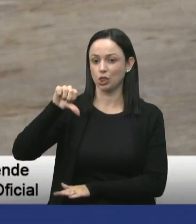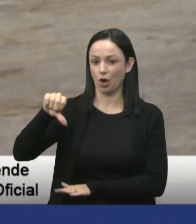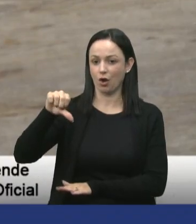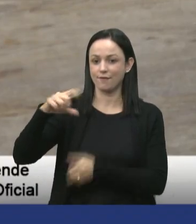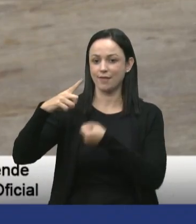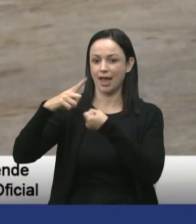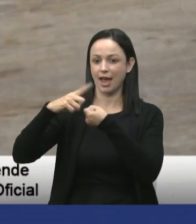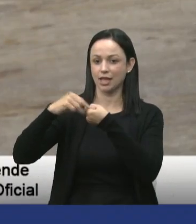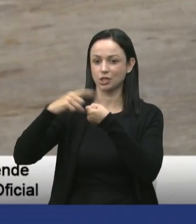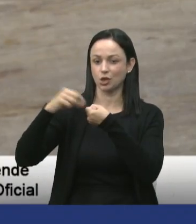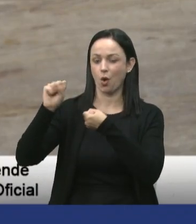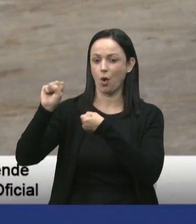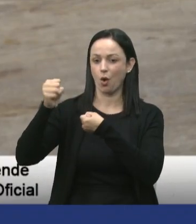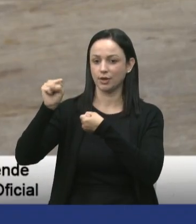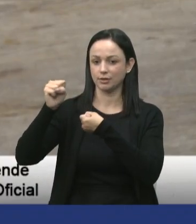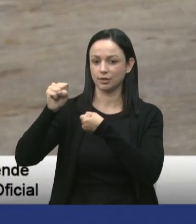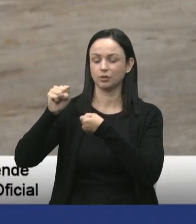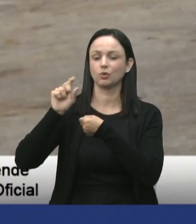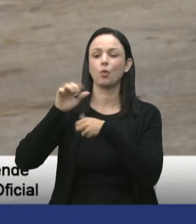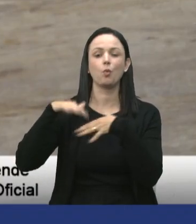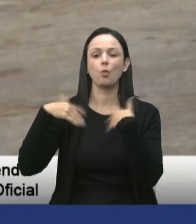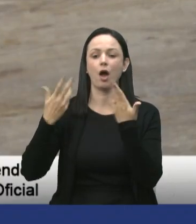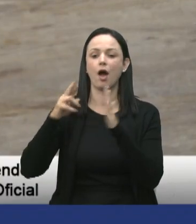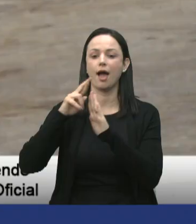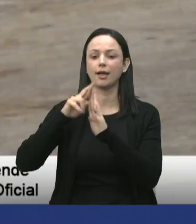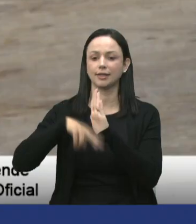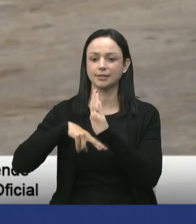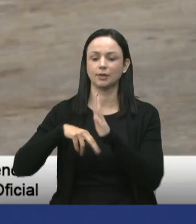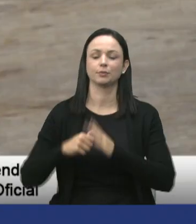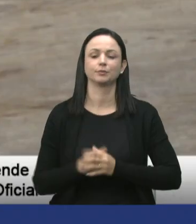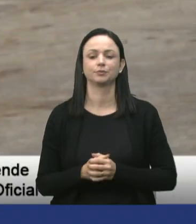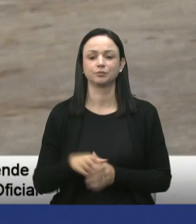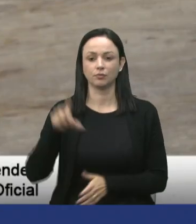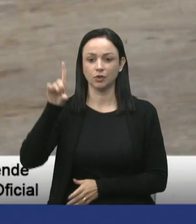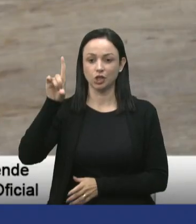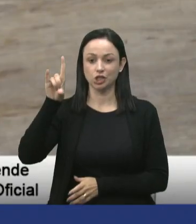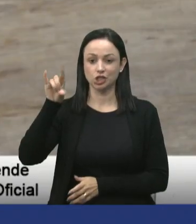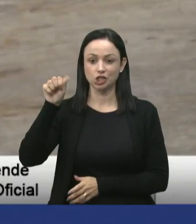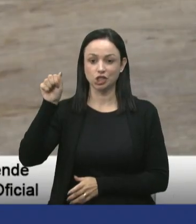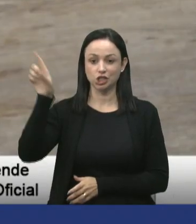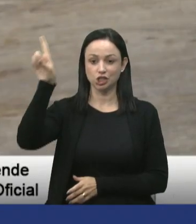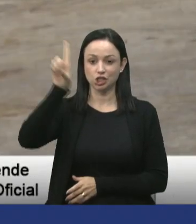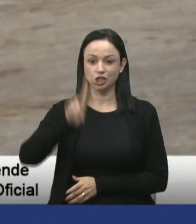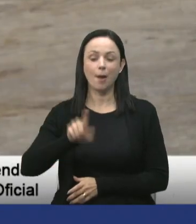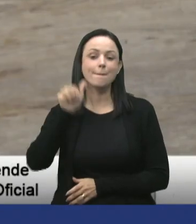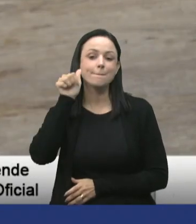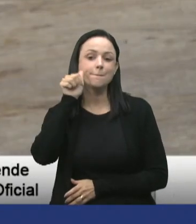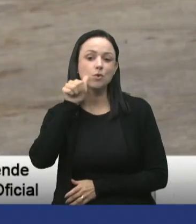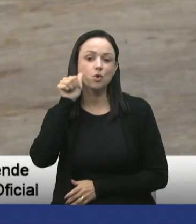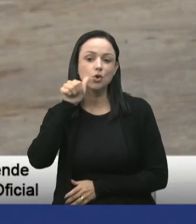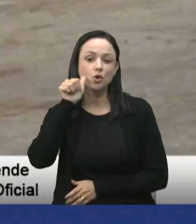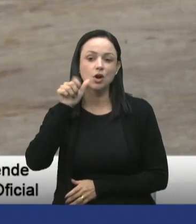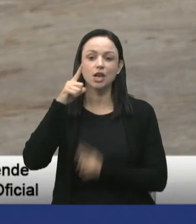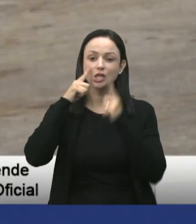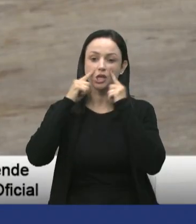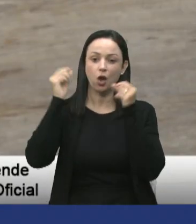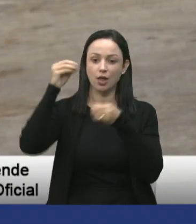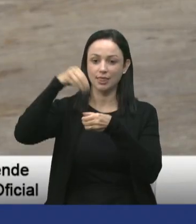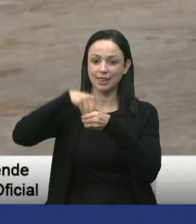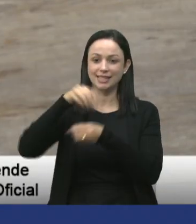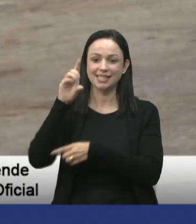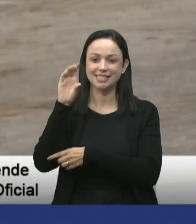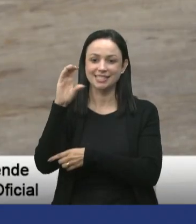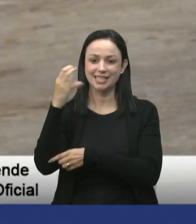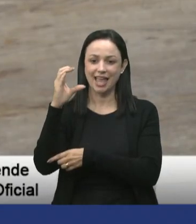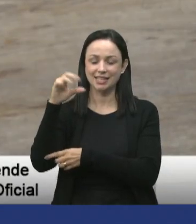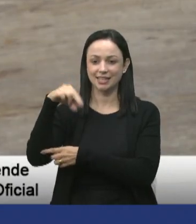artigo 8º a seguinte redação: Dia da Mulher Jauense na Ciência, Dia Niede Guidon, a